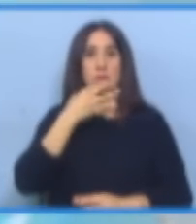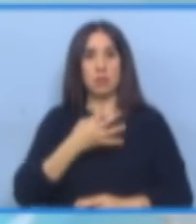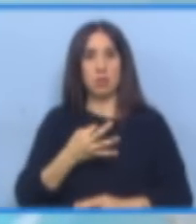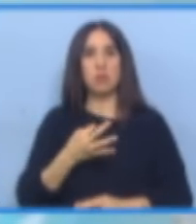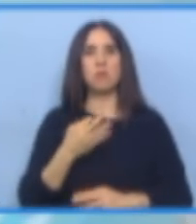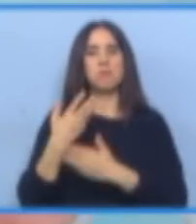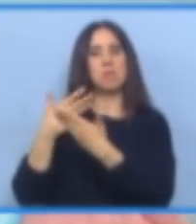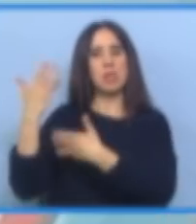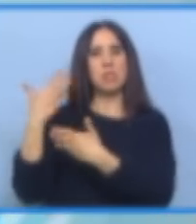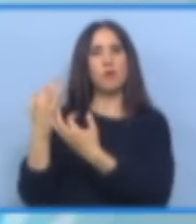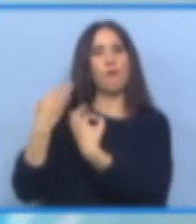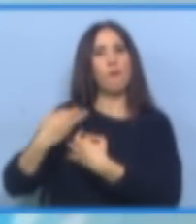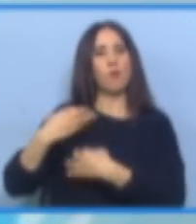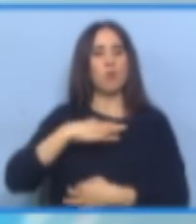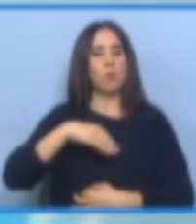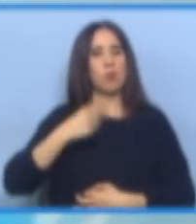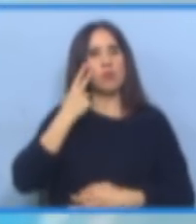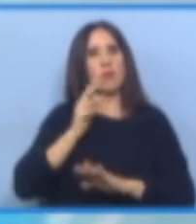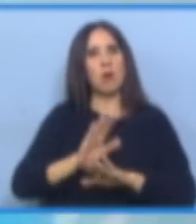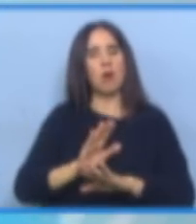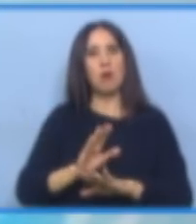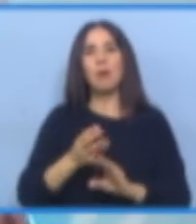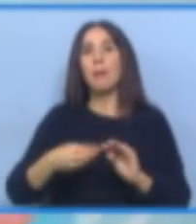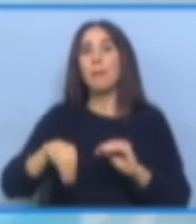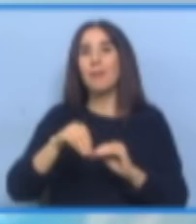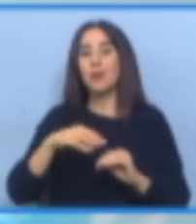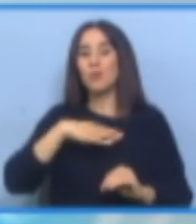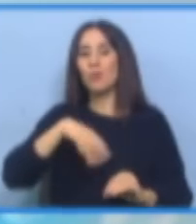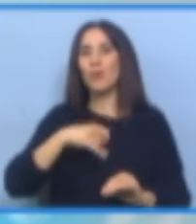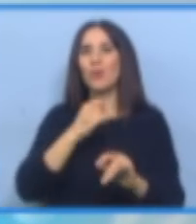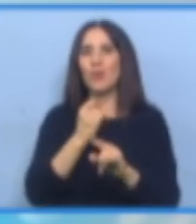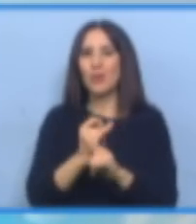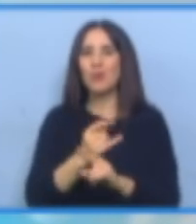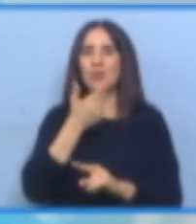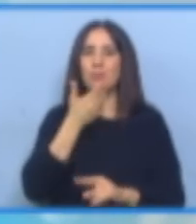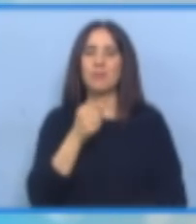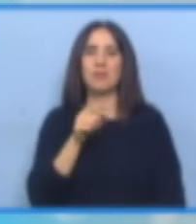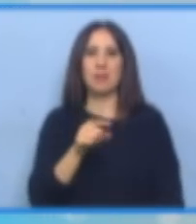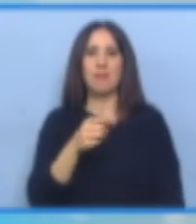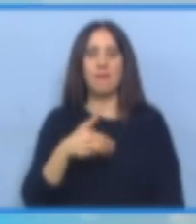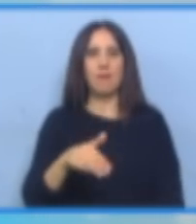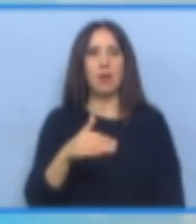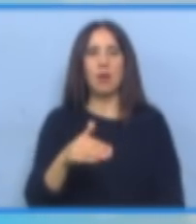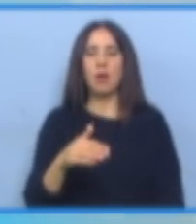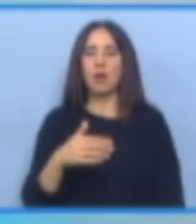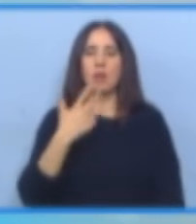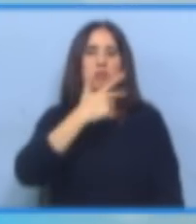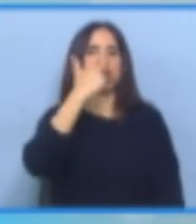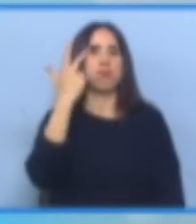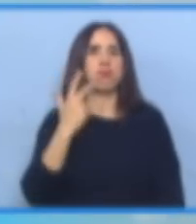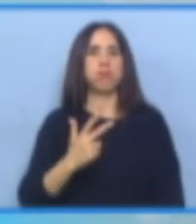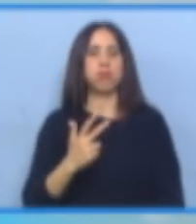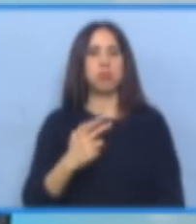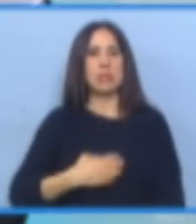com essa relação neste mundo, enquanto vivemos cá, mas também no outro mundo essa experiência será levada à plenitude. E então,